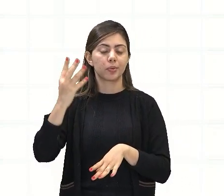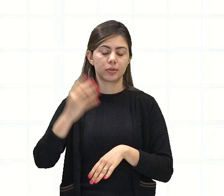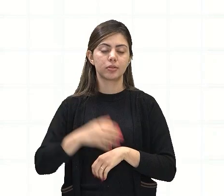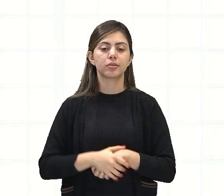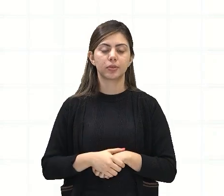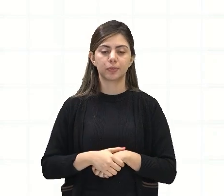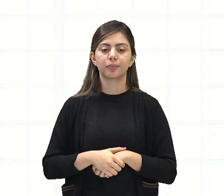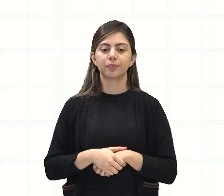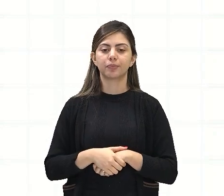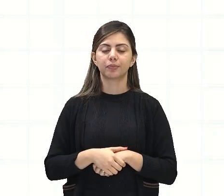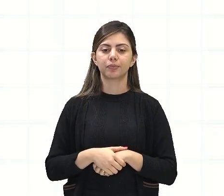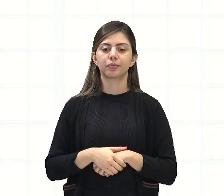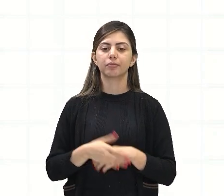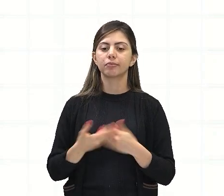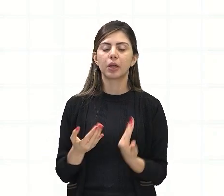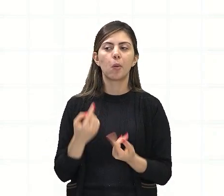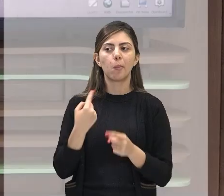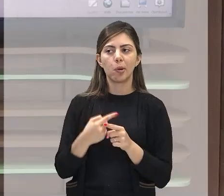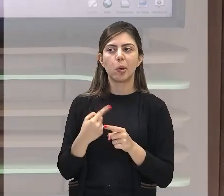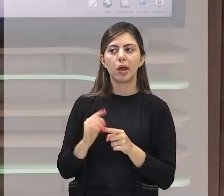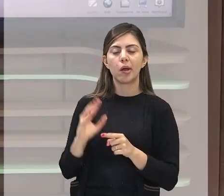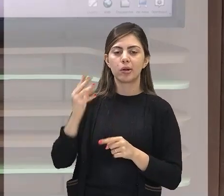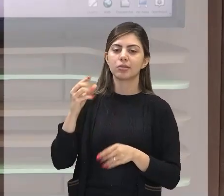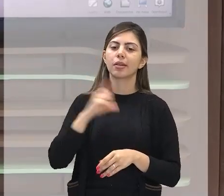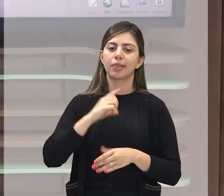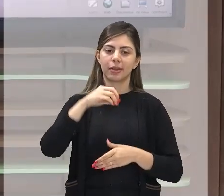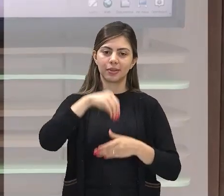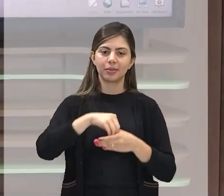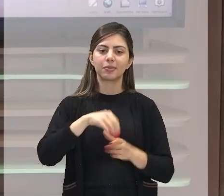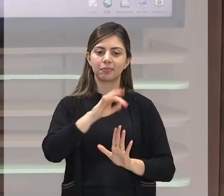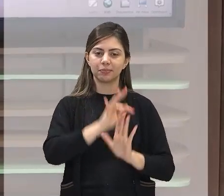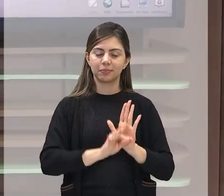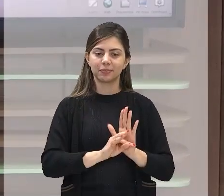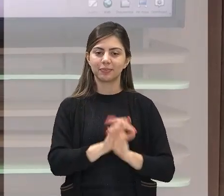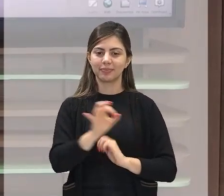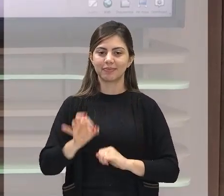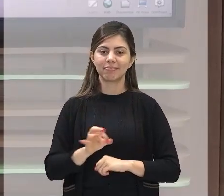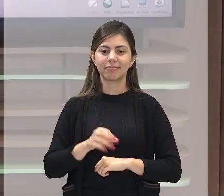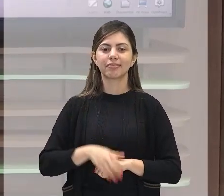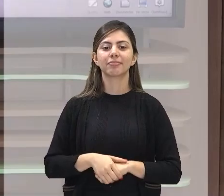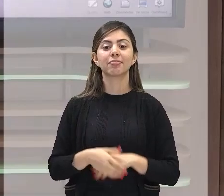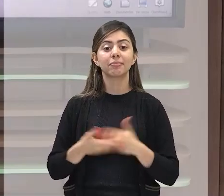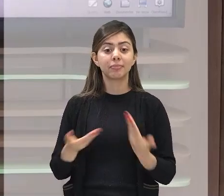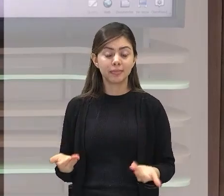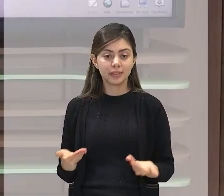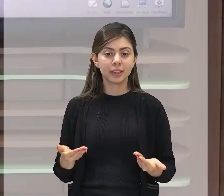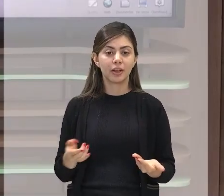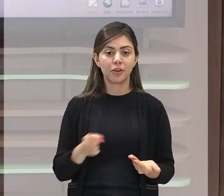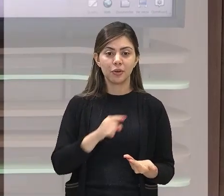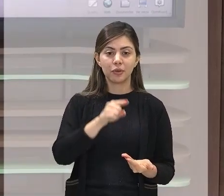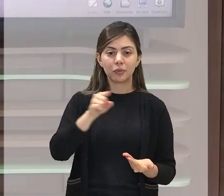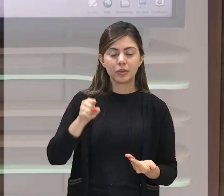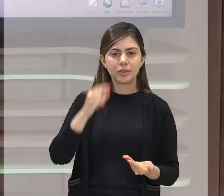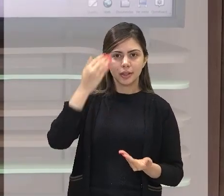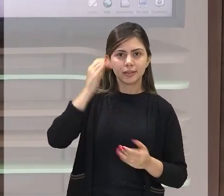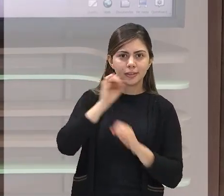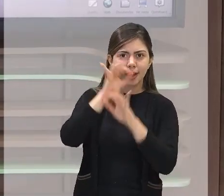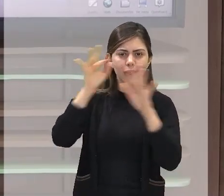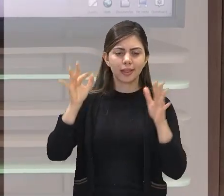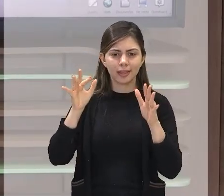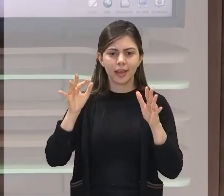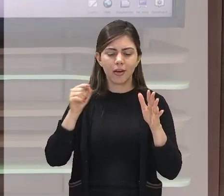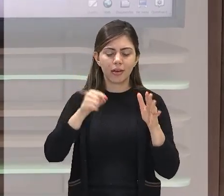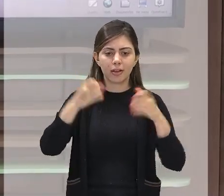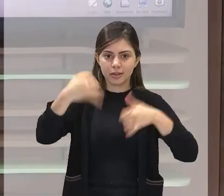A explicação do porquê, tudo isso comprovado, correto? Meus amores, até aqui, está sendo claro para vocês? Está